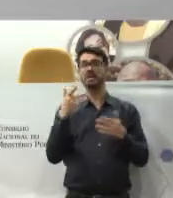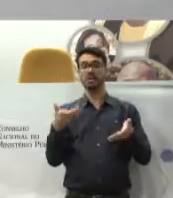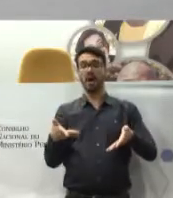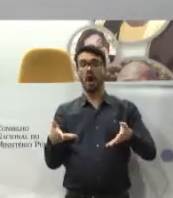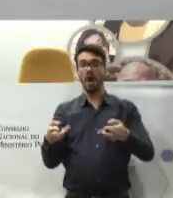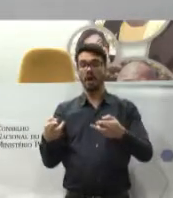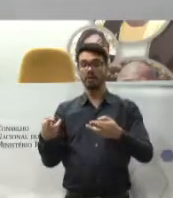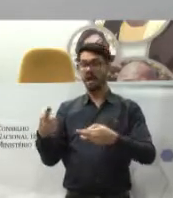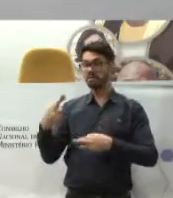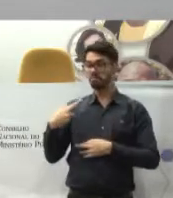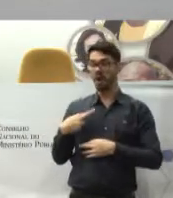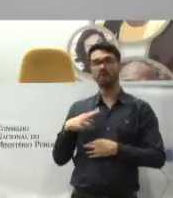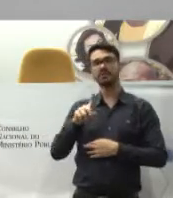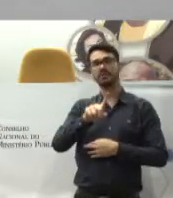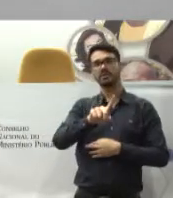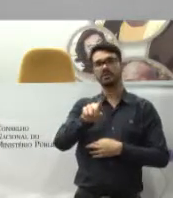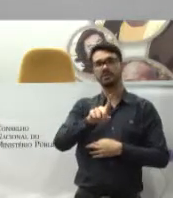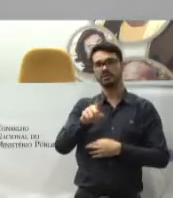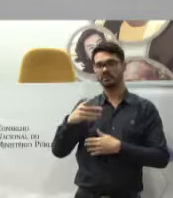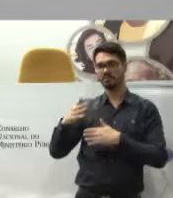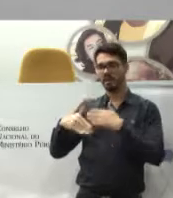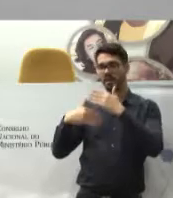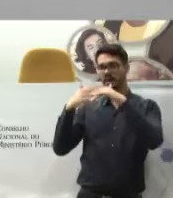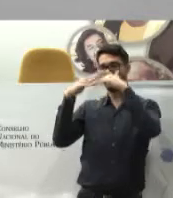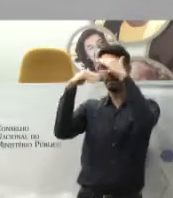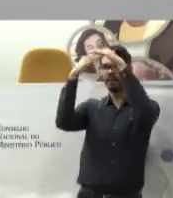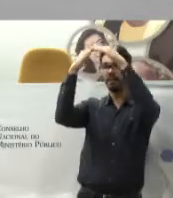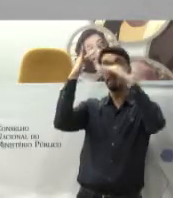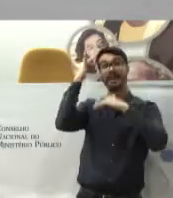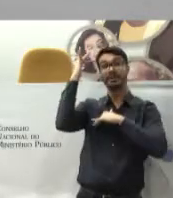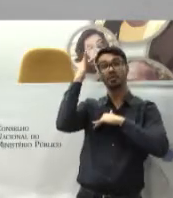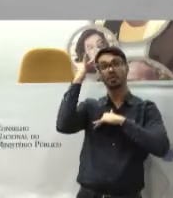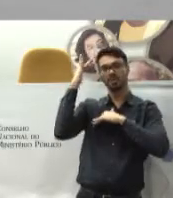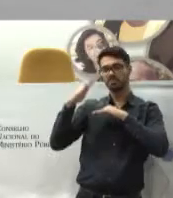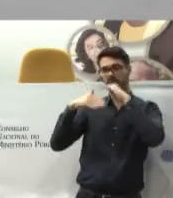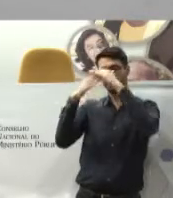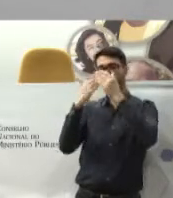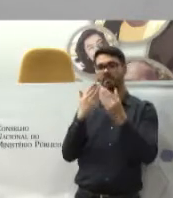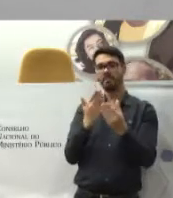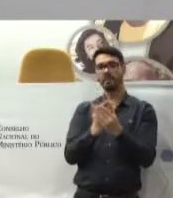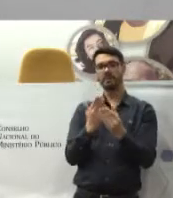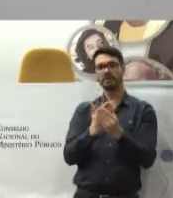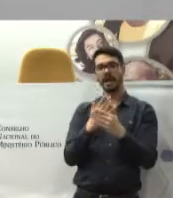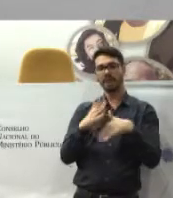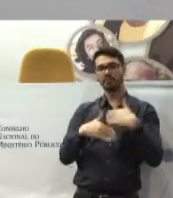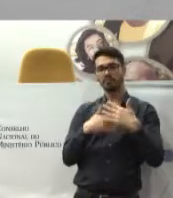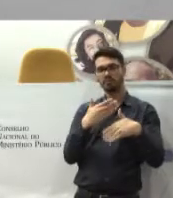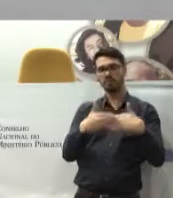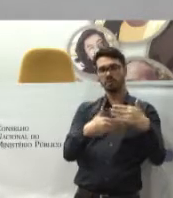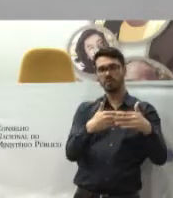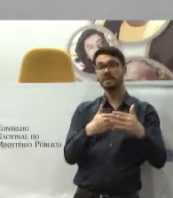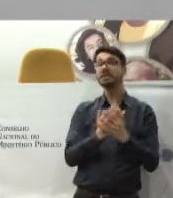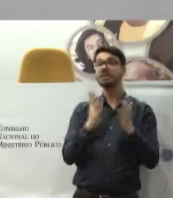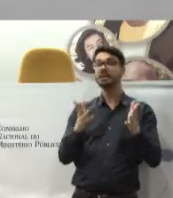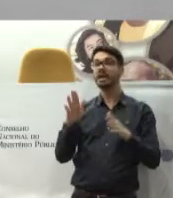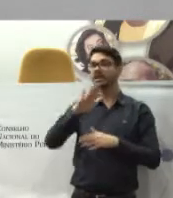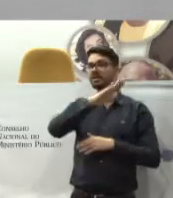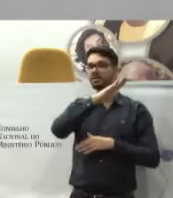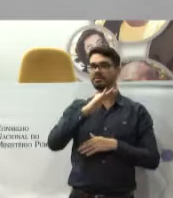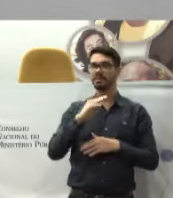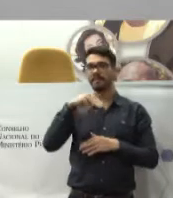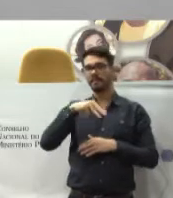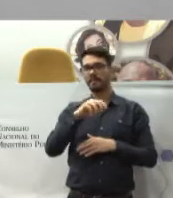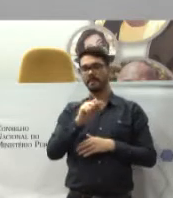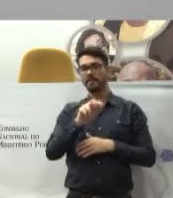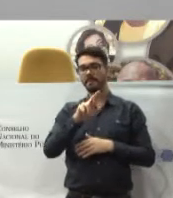agora, ele participa do amadurecimento desse processo todo. Já convidando aqui, para otimizar o nosso tempo, Dr. Marco